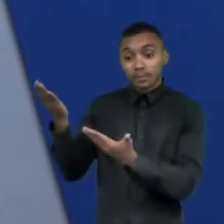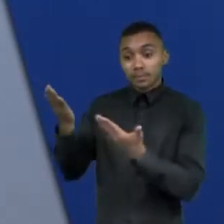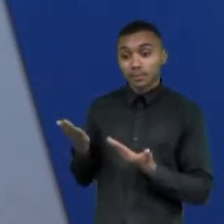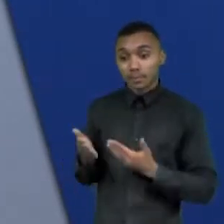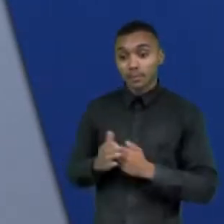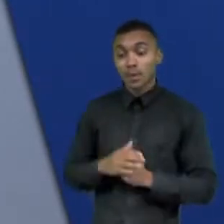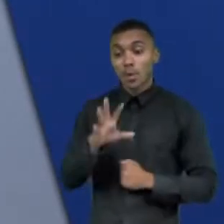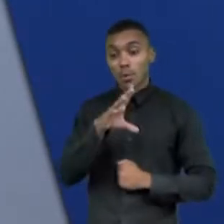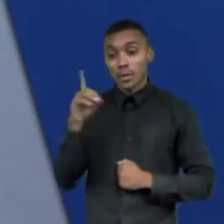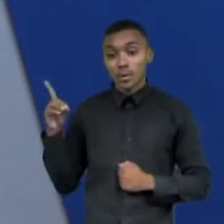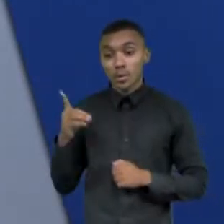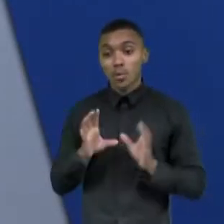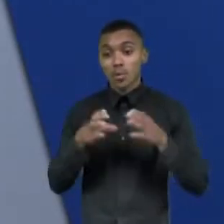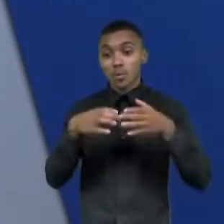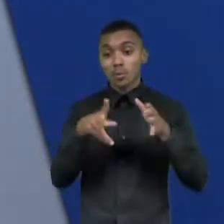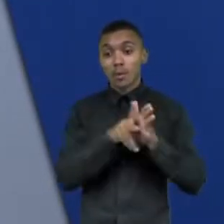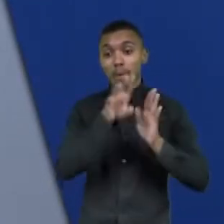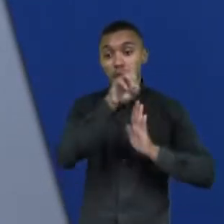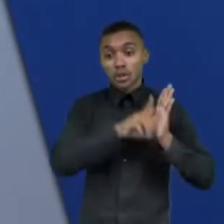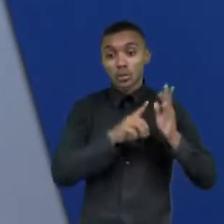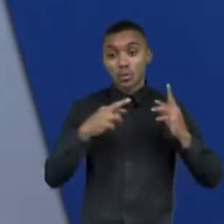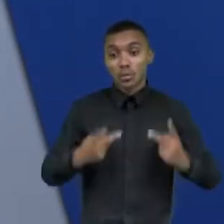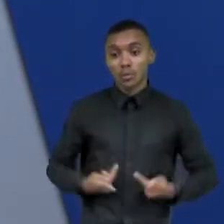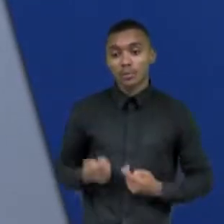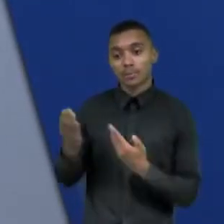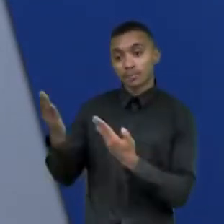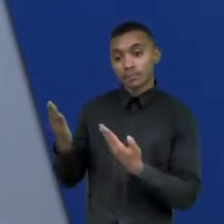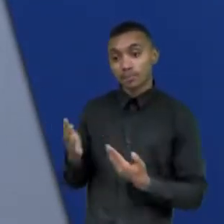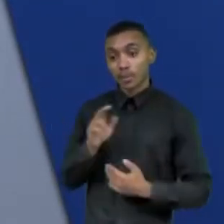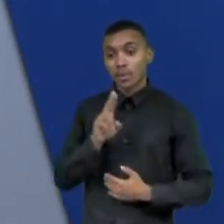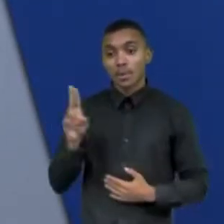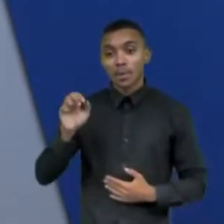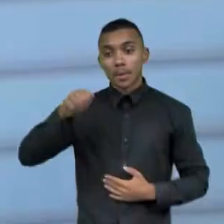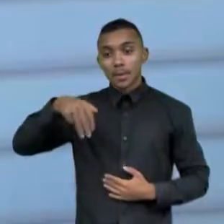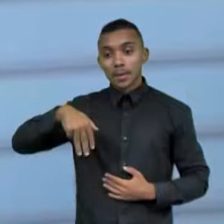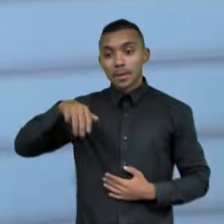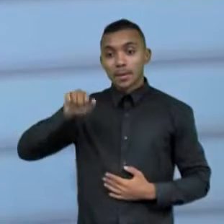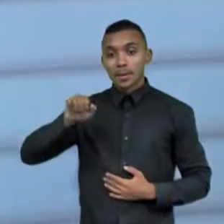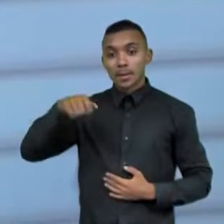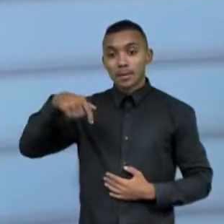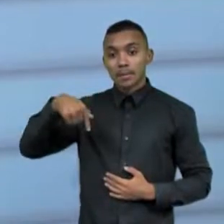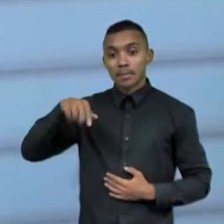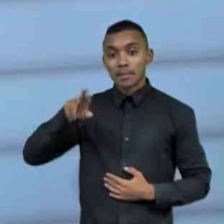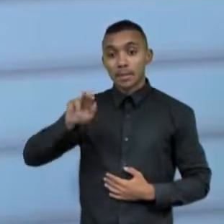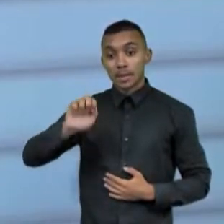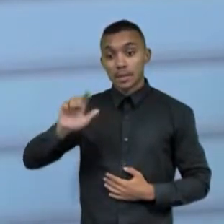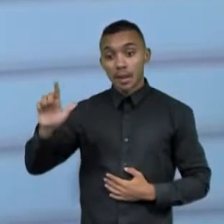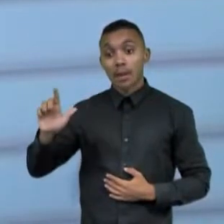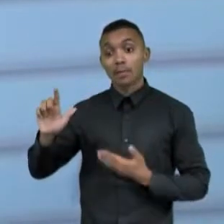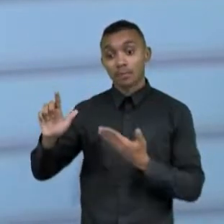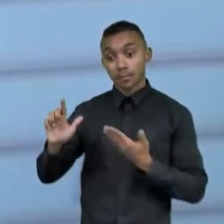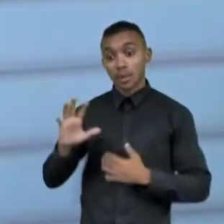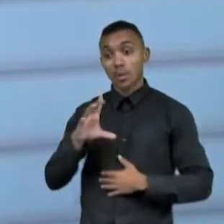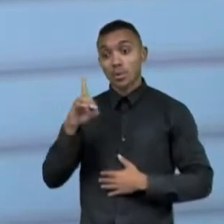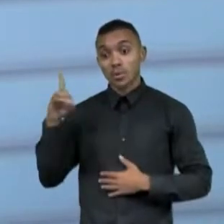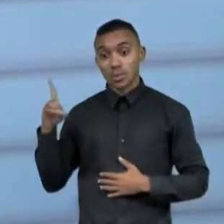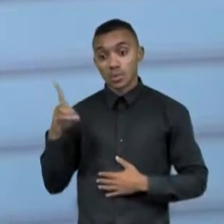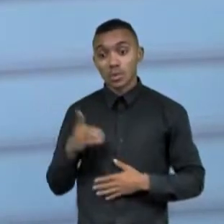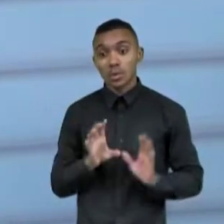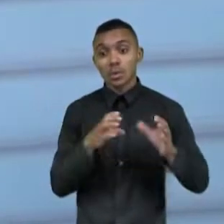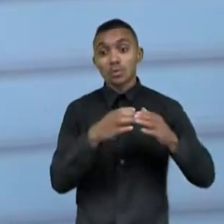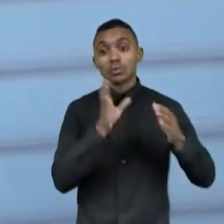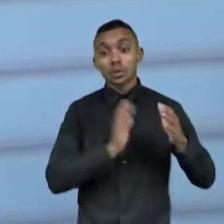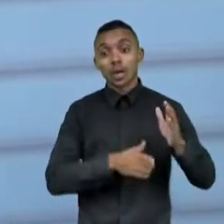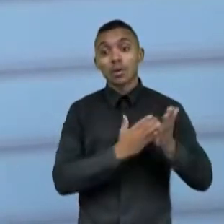direitos humanos, Frei Tito, o Miguel Rodrigues. Ele está aqui comigo. O Miguel, ele é coordenador do Frei Tito desde maio de